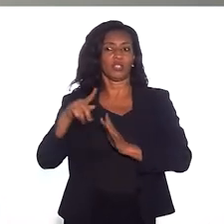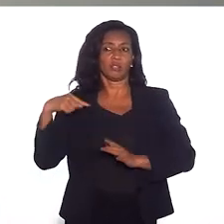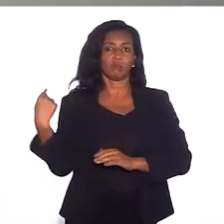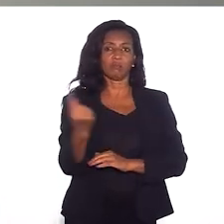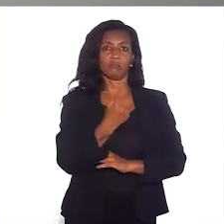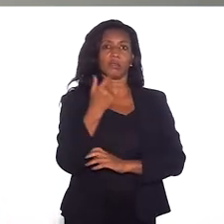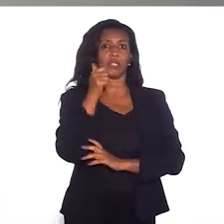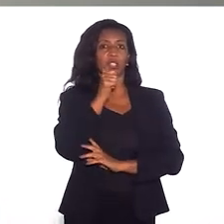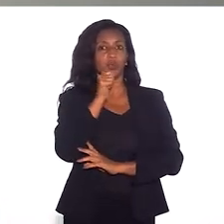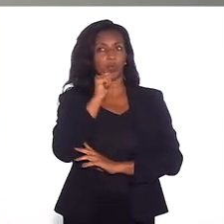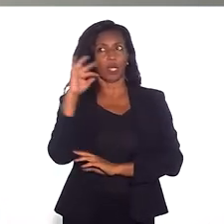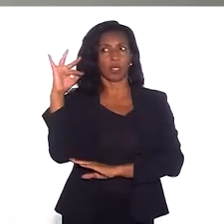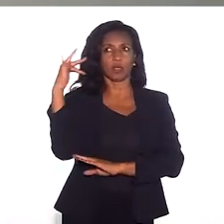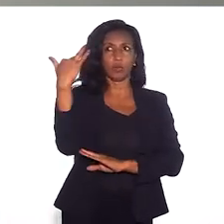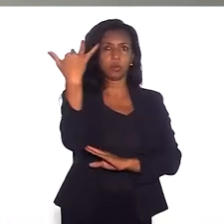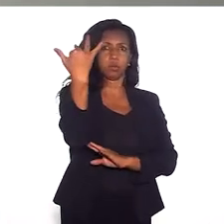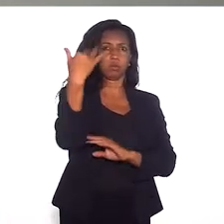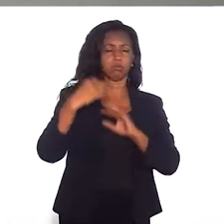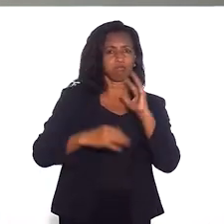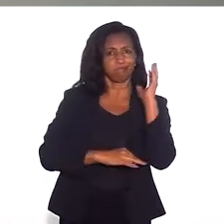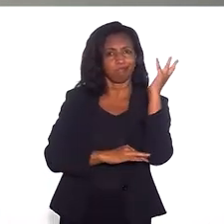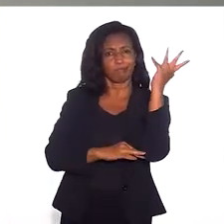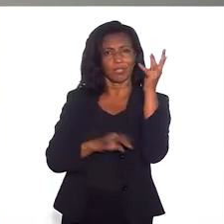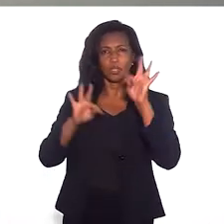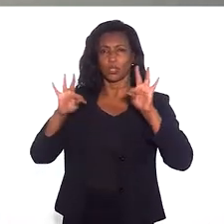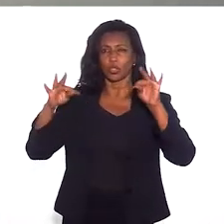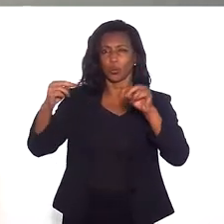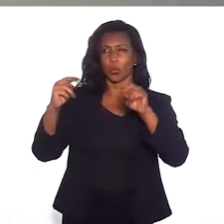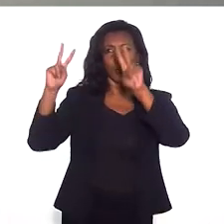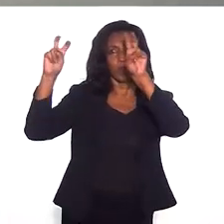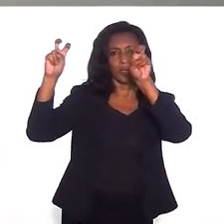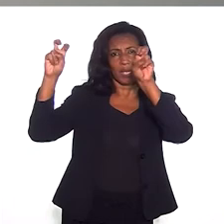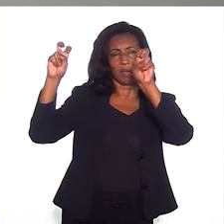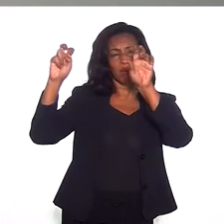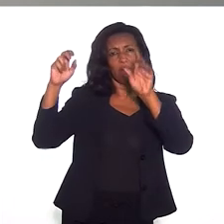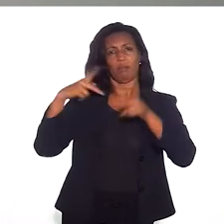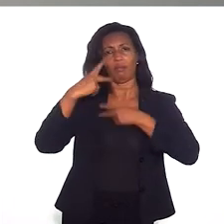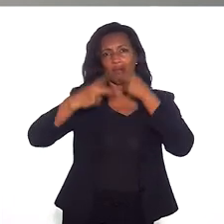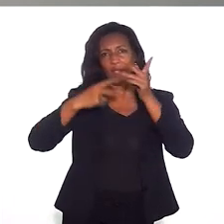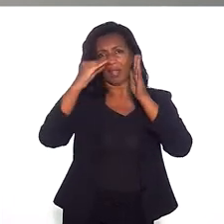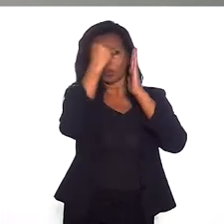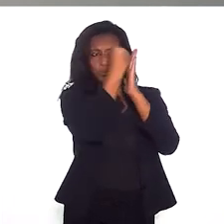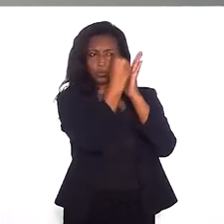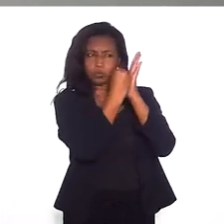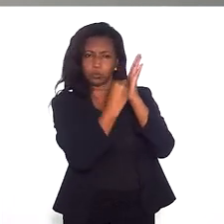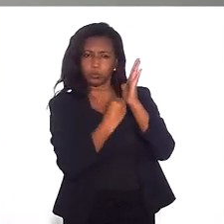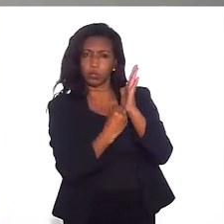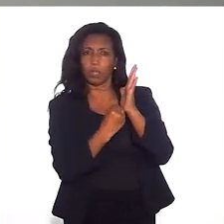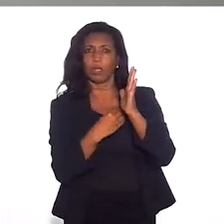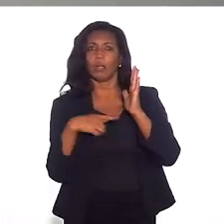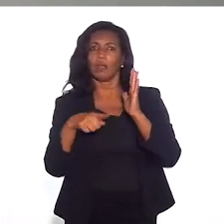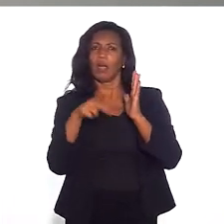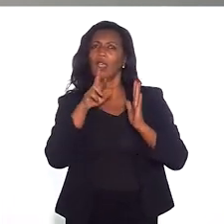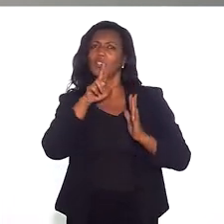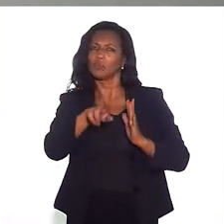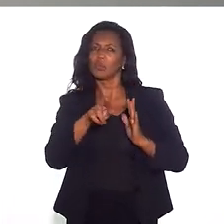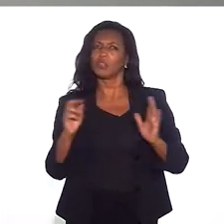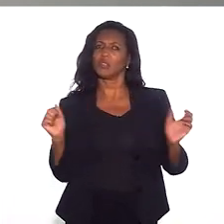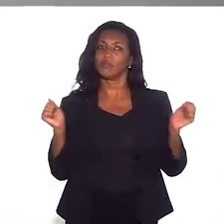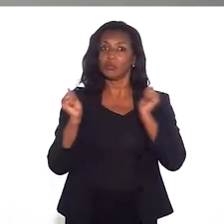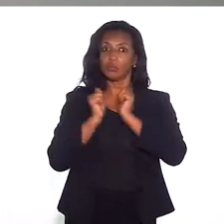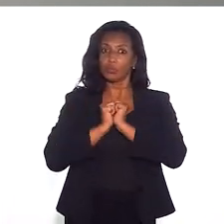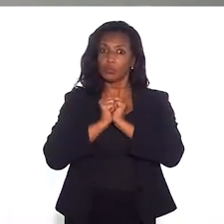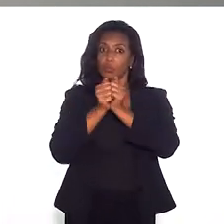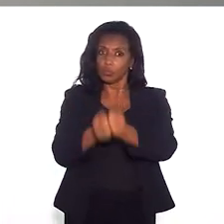plena das mulheres e do meio ambiente, e de todos esses temas relacionados, vão vir juntos. A solução vai vir